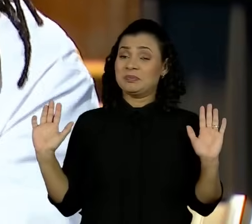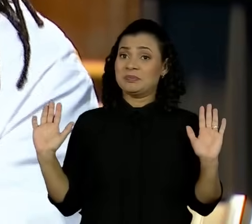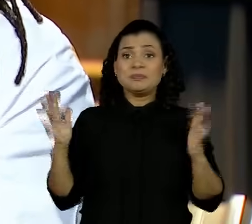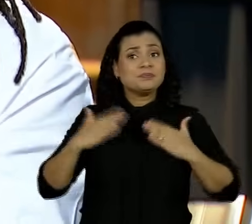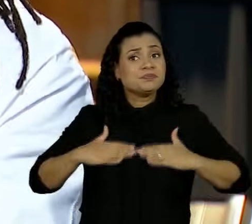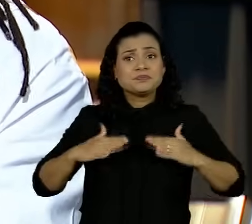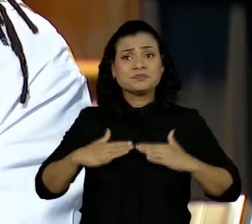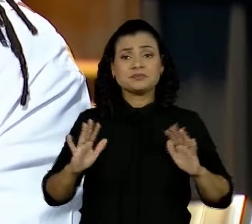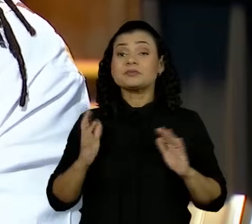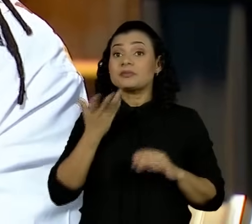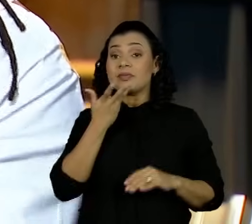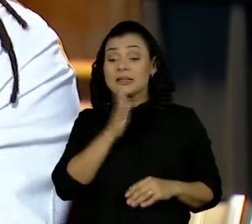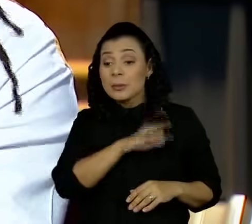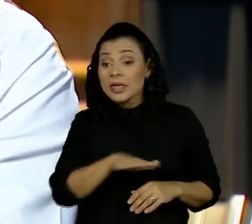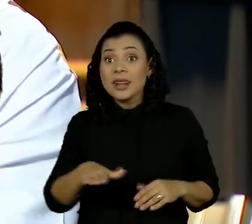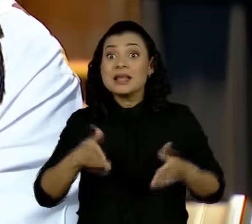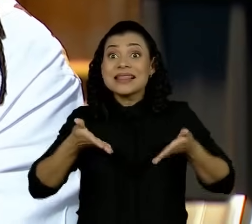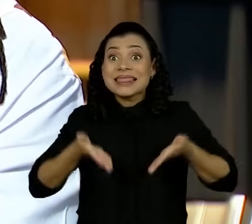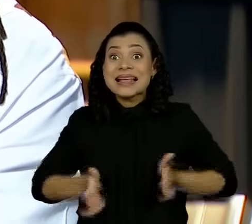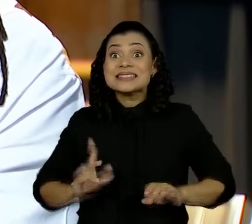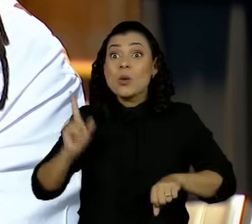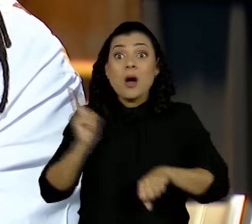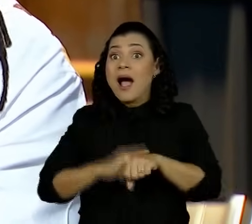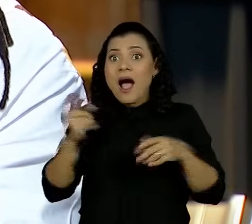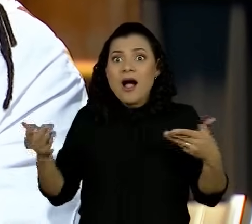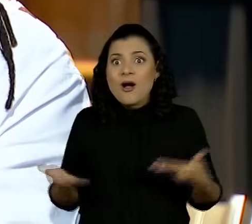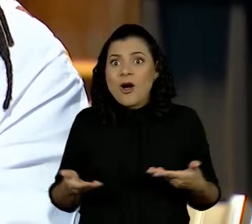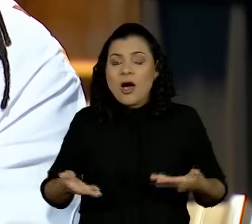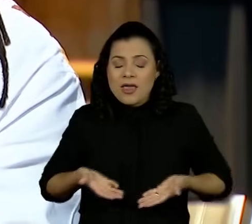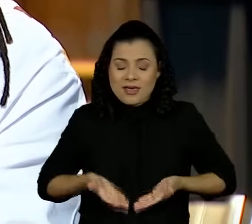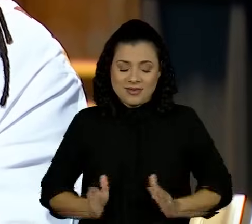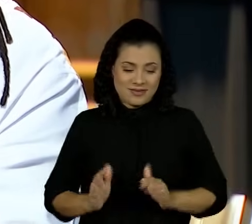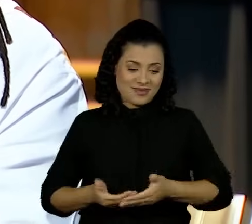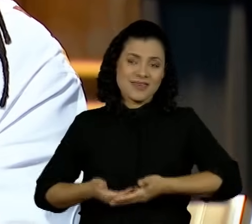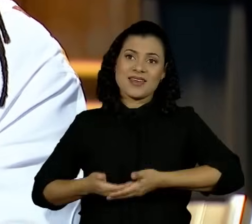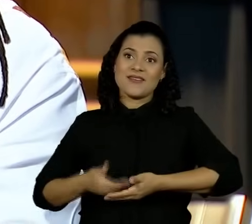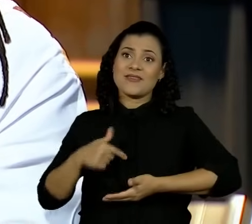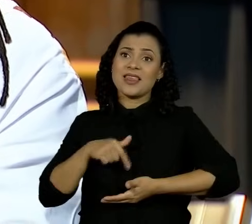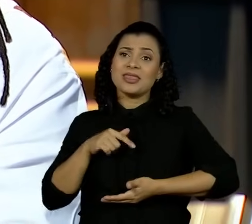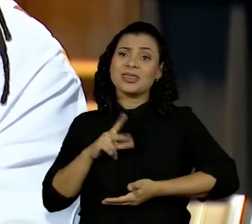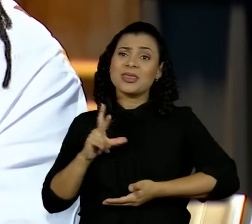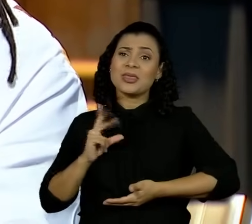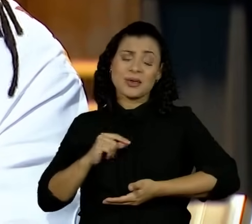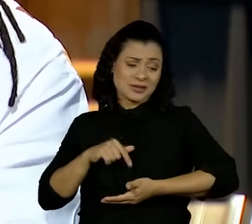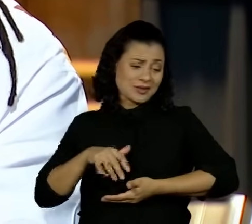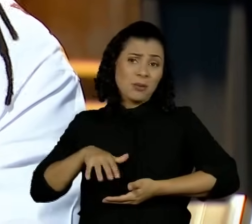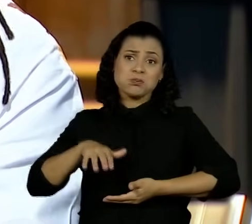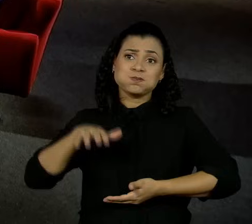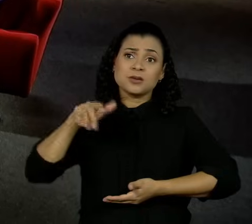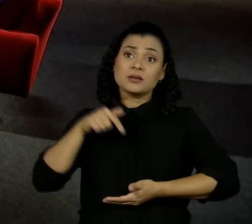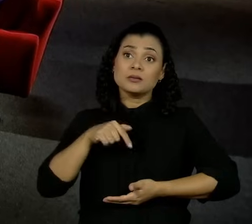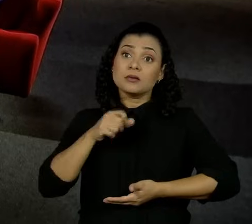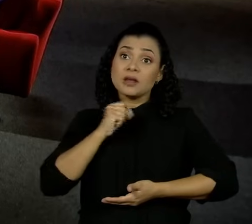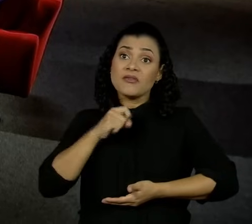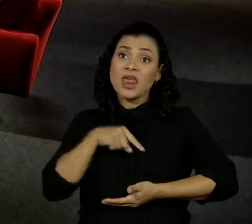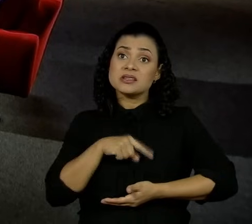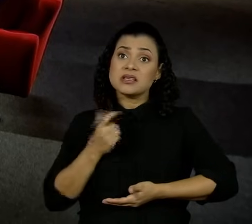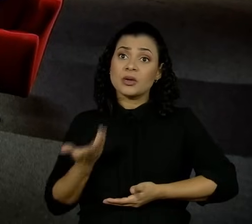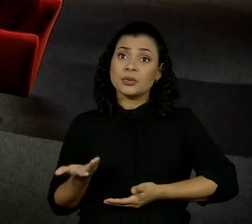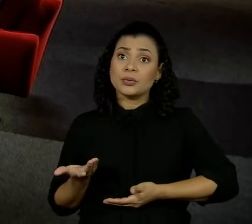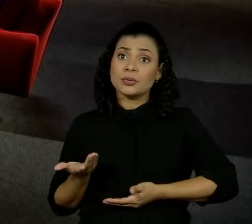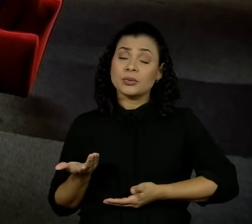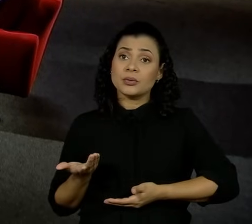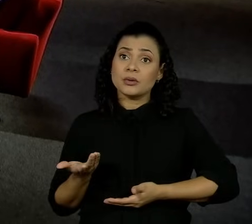a criança acabou de nascer, agora. E fala assim, nossa, como ela está crescendo. Não, ela está envelhecendo. Né?